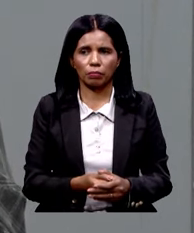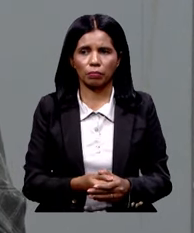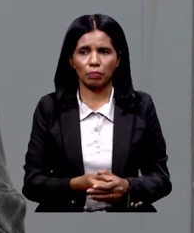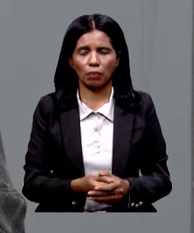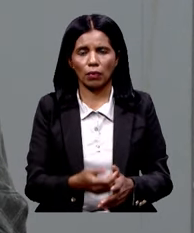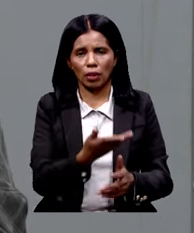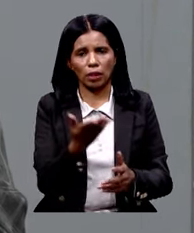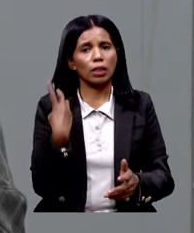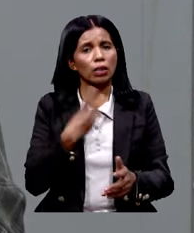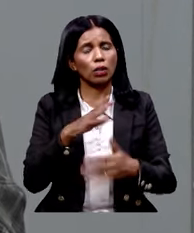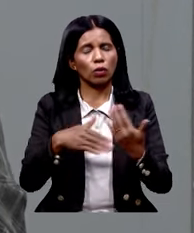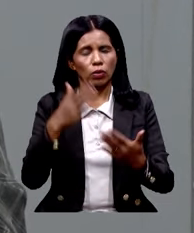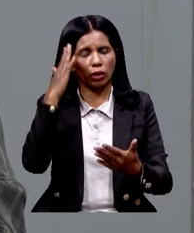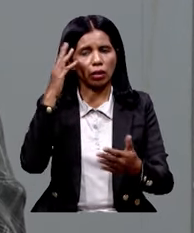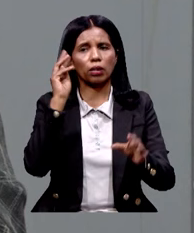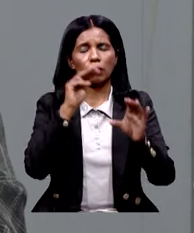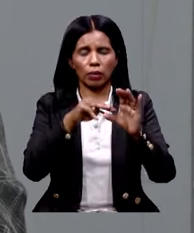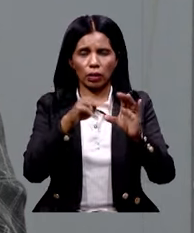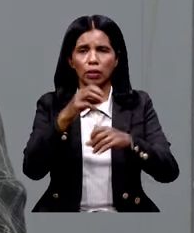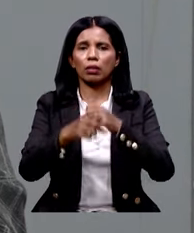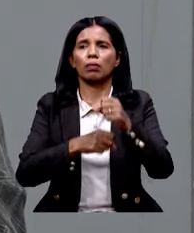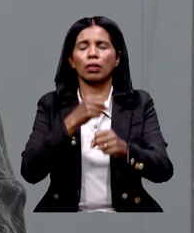a outra técnica tá que o mercado ba tinha